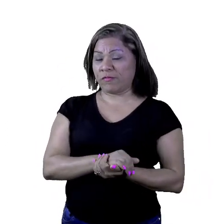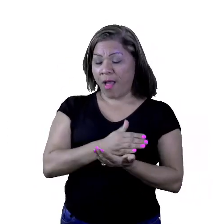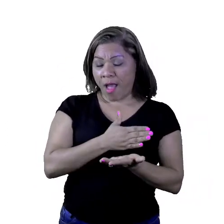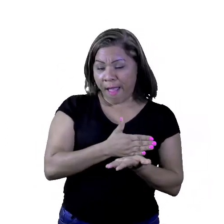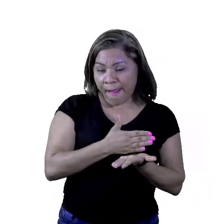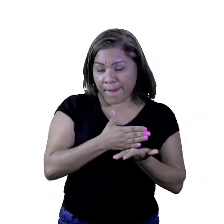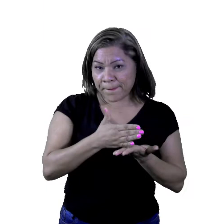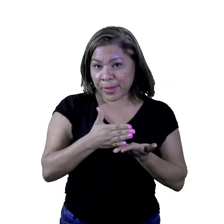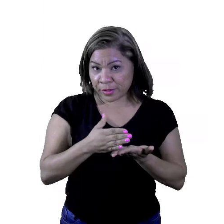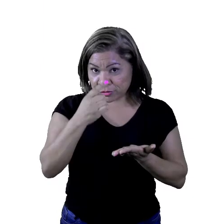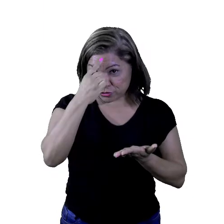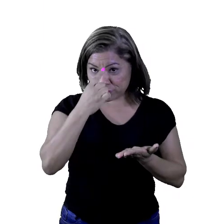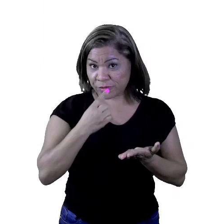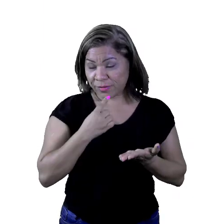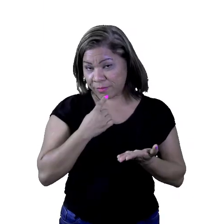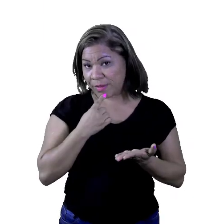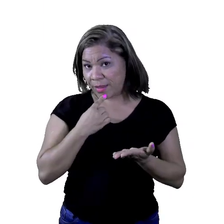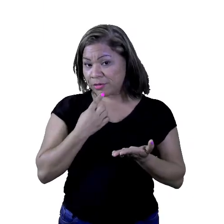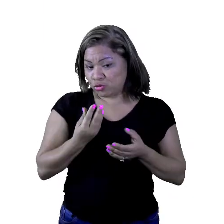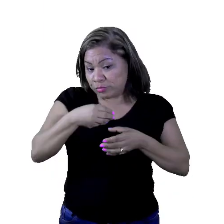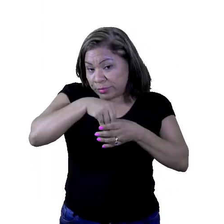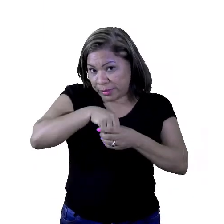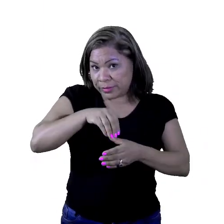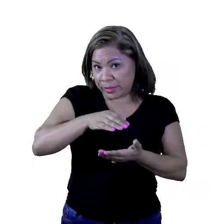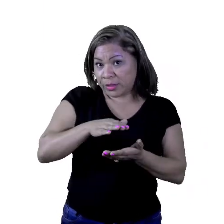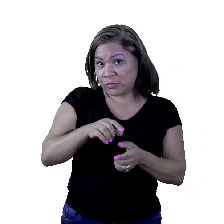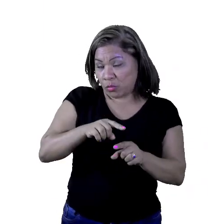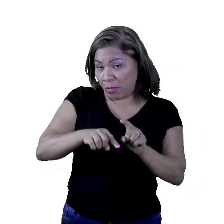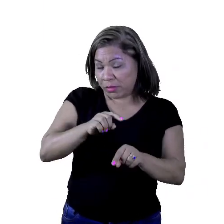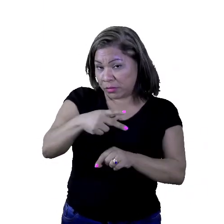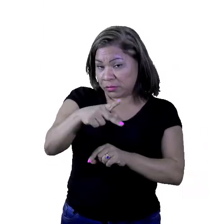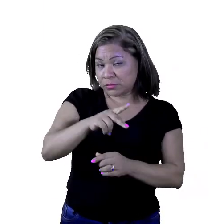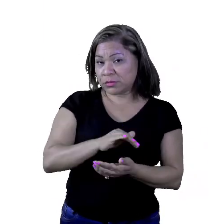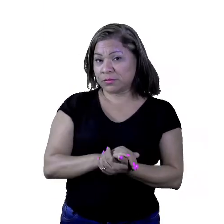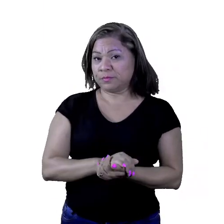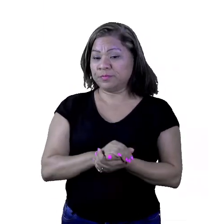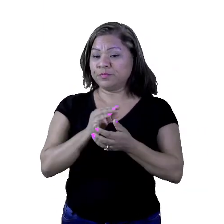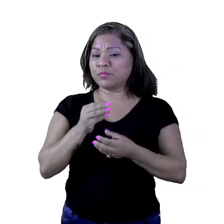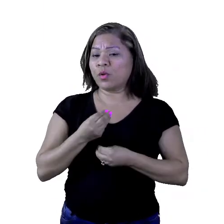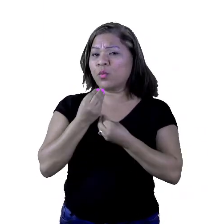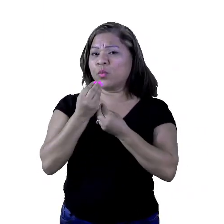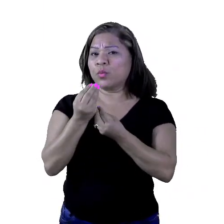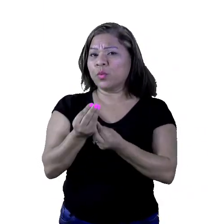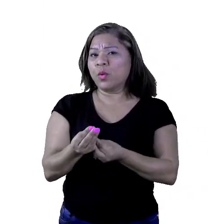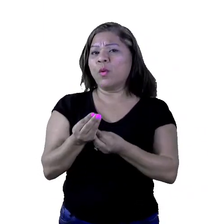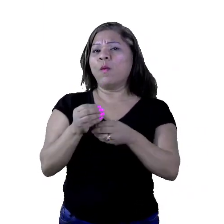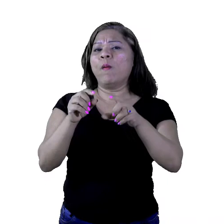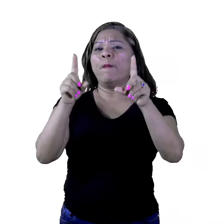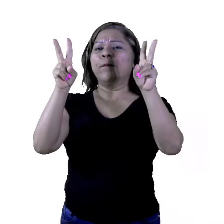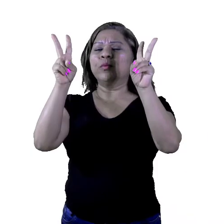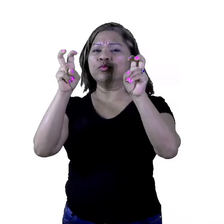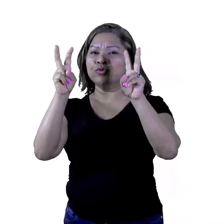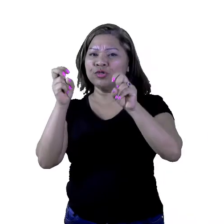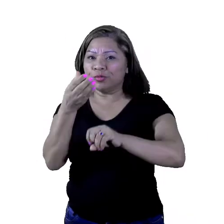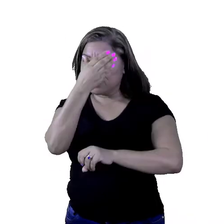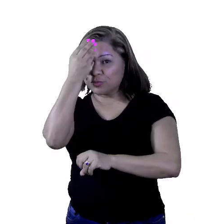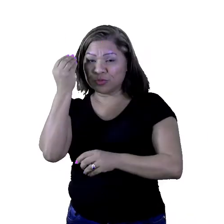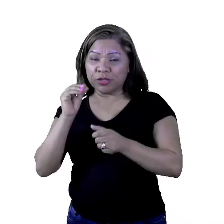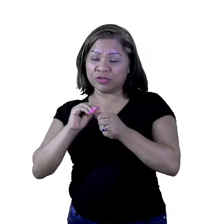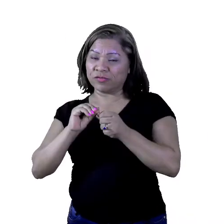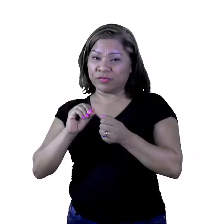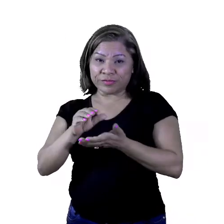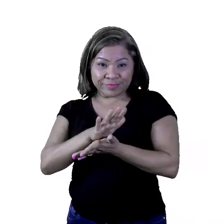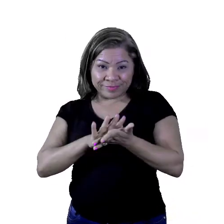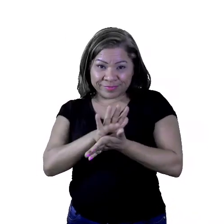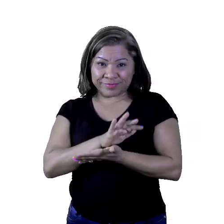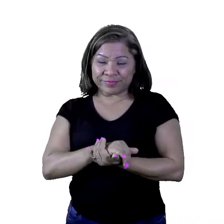dessa imagem que está também no seu material, certo? Dê um nome ao cãozinho, não esqueça de dar o título, não esqueça de fazer nada. Então, olha só, aí